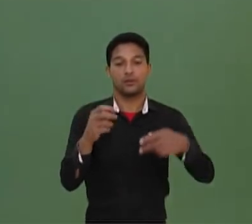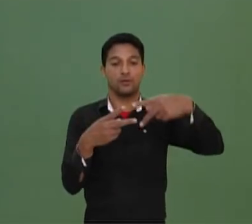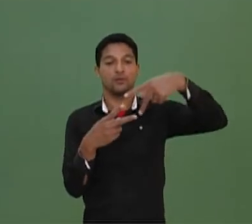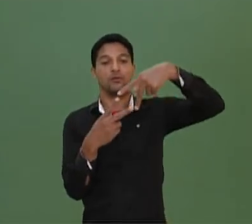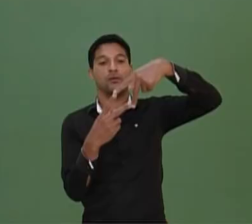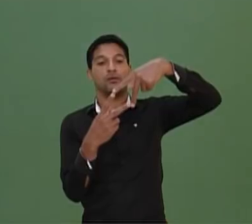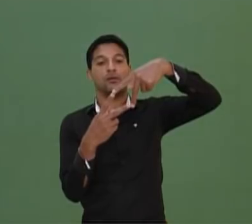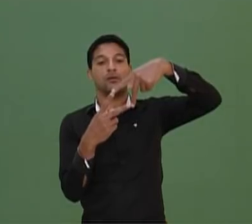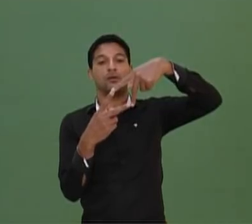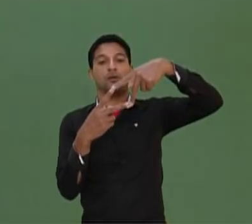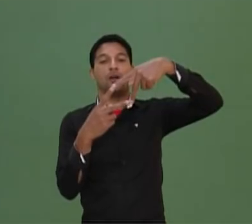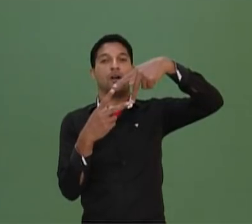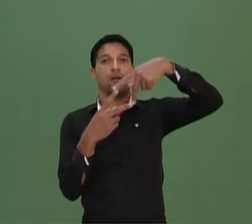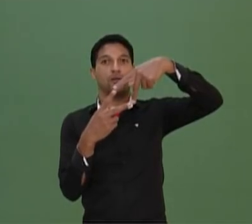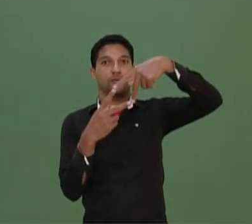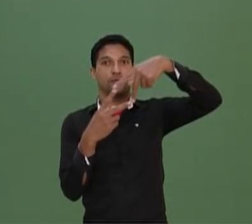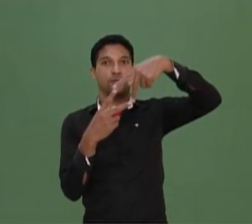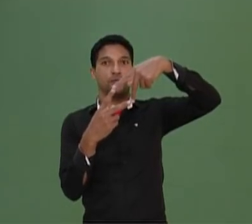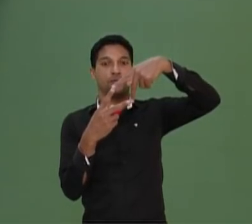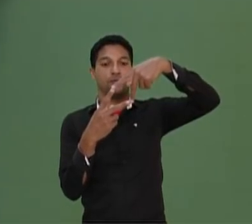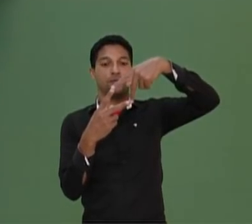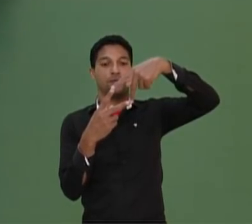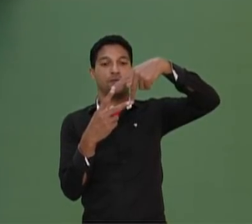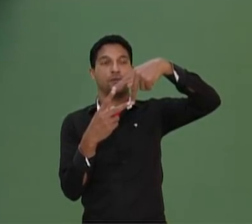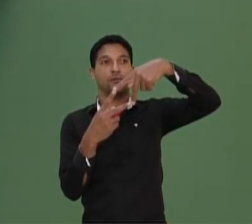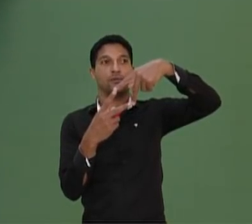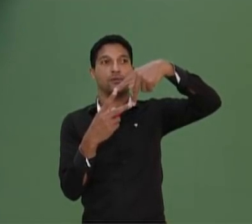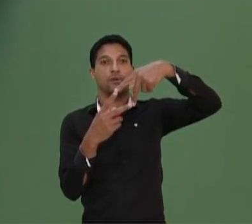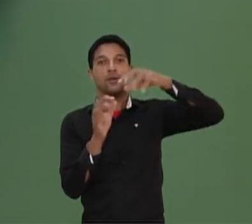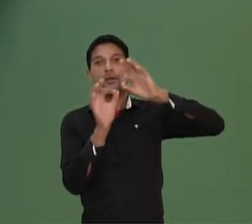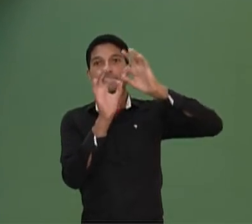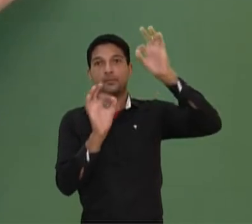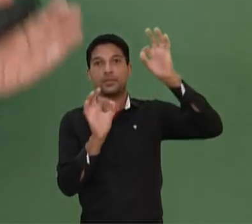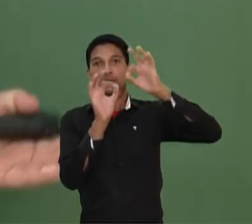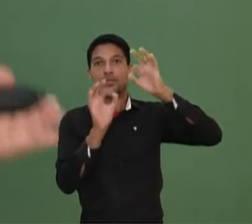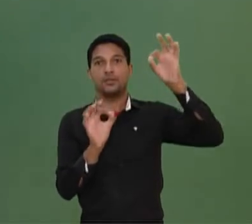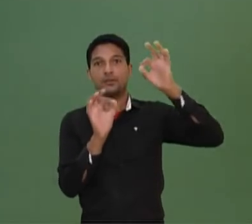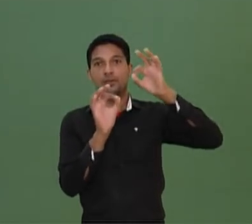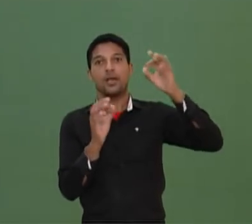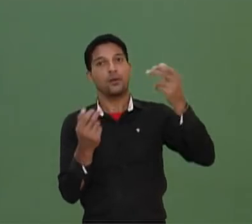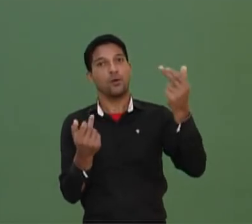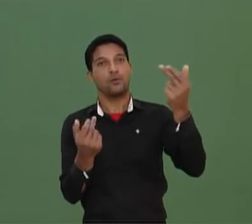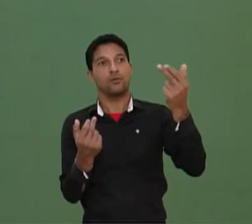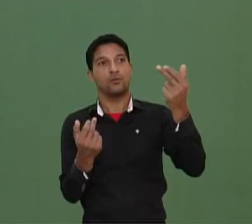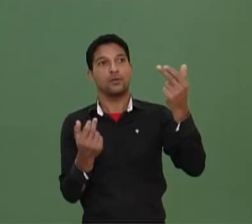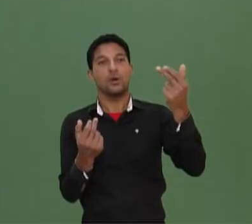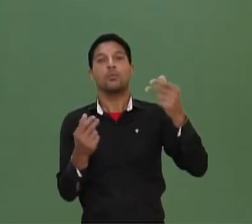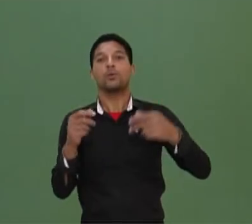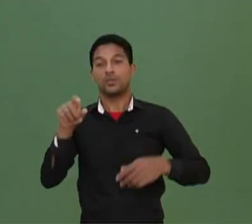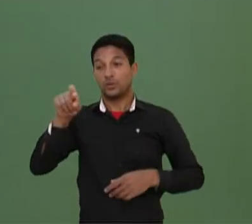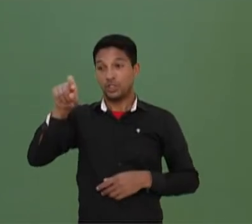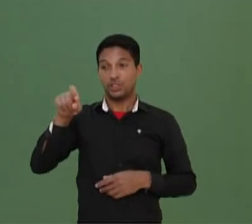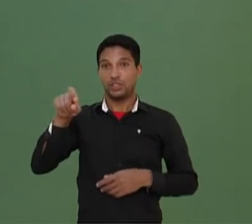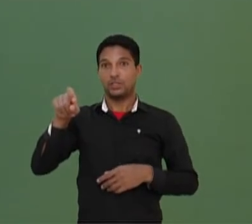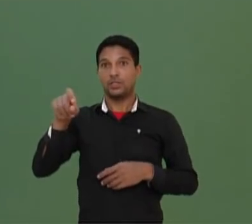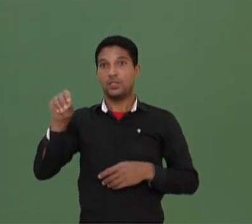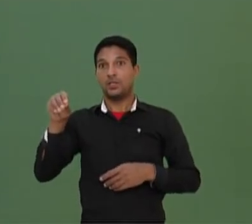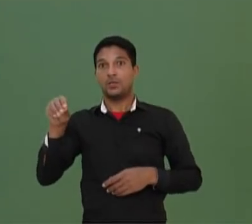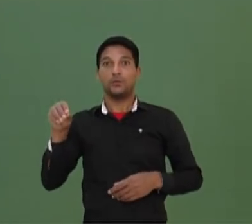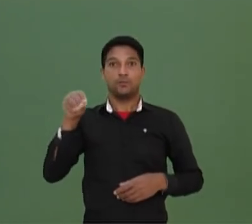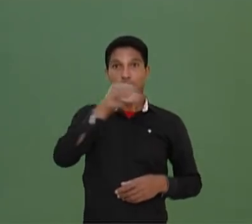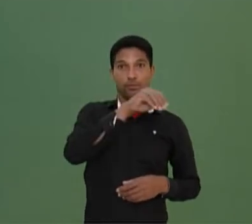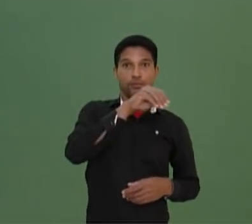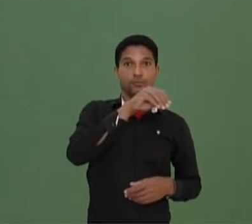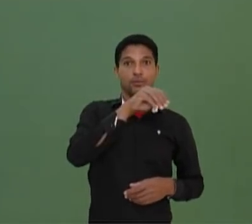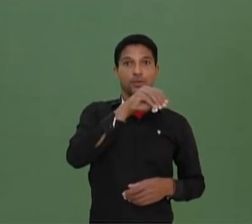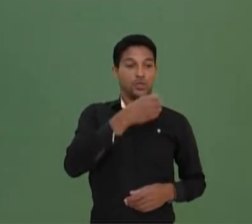opostos são congruentes, ou seja, essa medida é igual a essa. O que for x vem para o primeiro membro, o que for número vai para o segundo